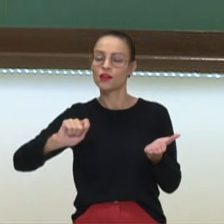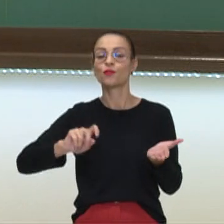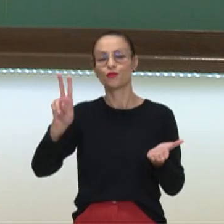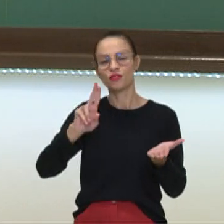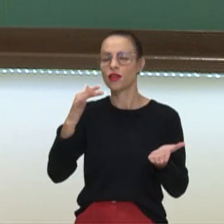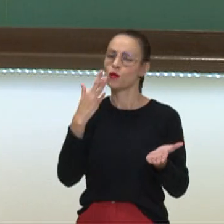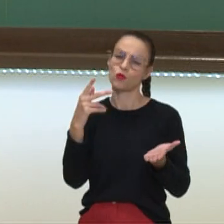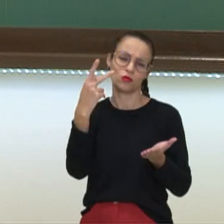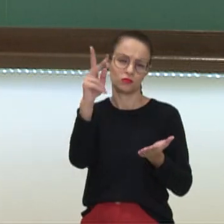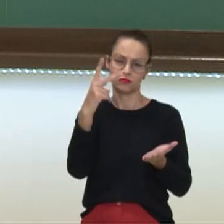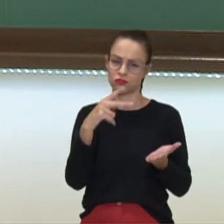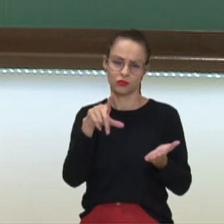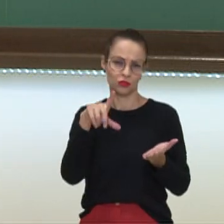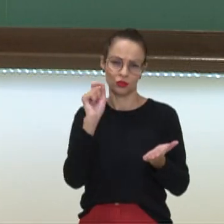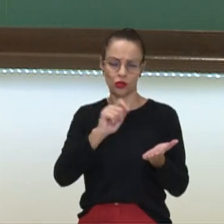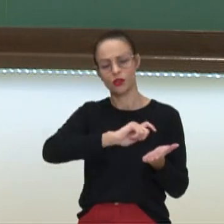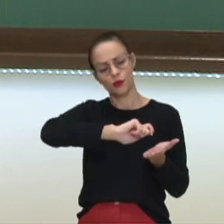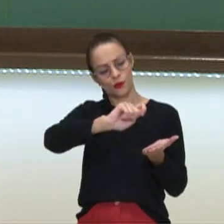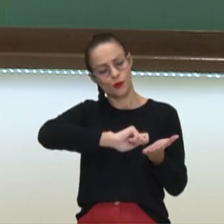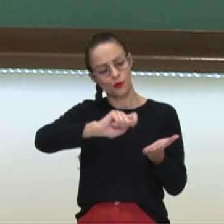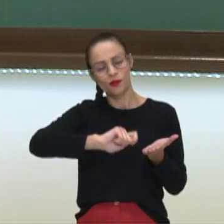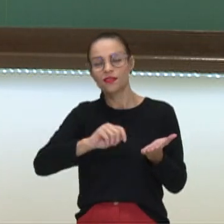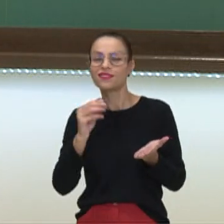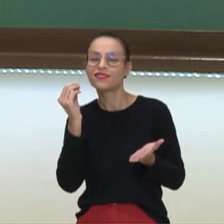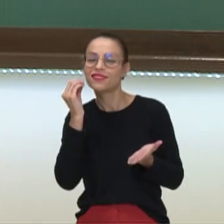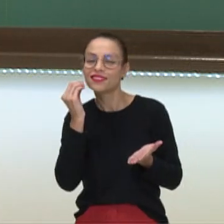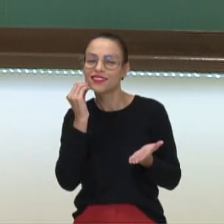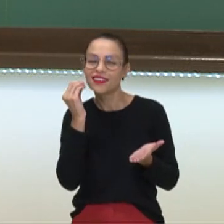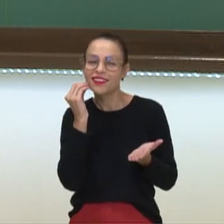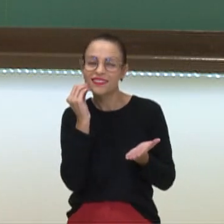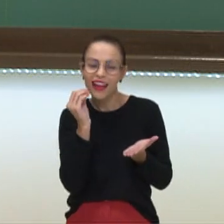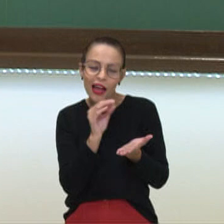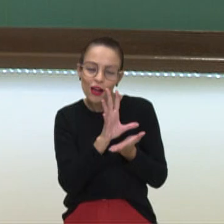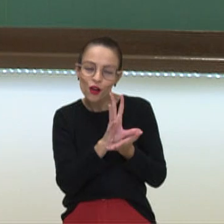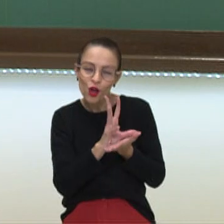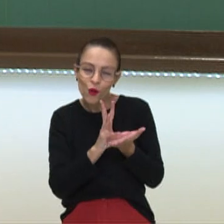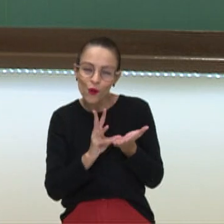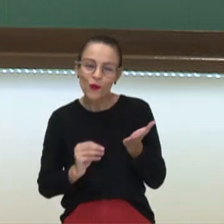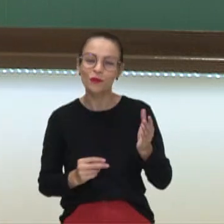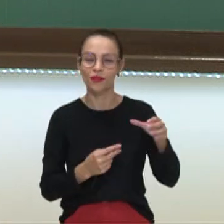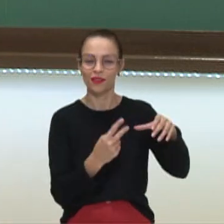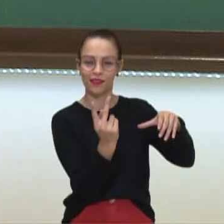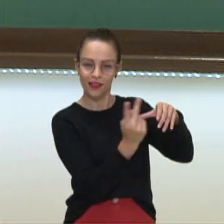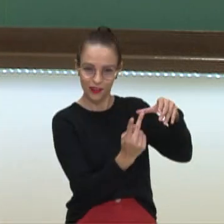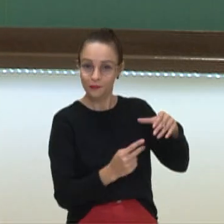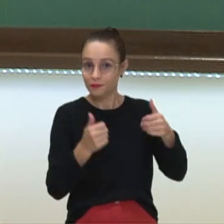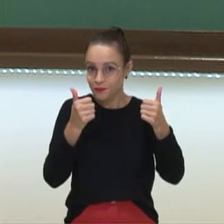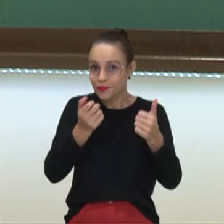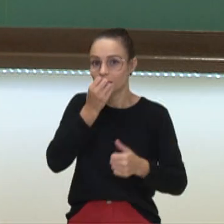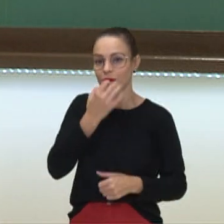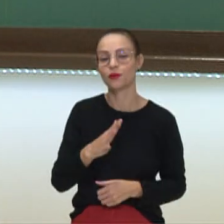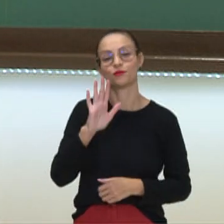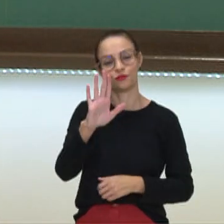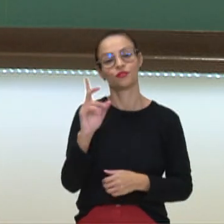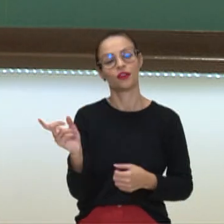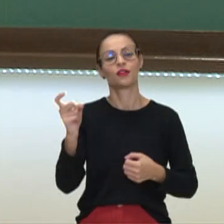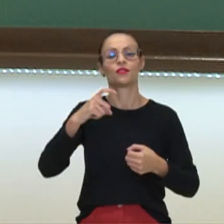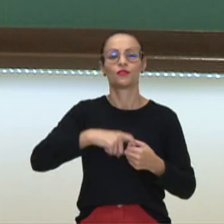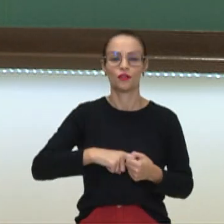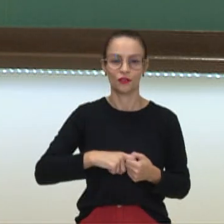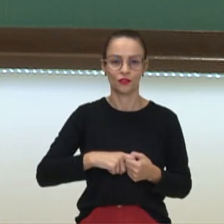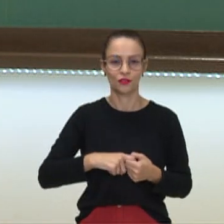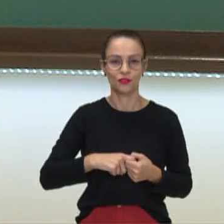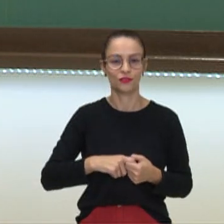cores que vocês preferirem, para tentar buscar esse clima aí da arte rupestre, tá bom? Então, daqui a pouquinho eu volto